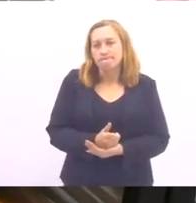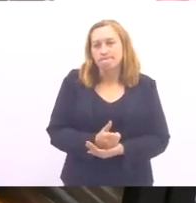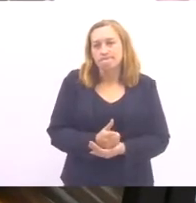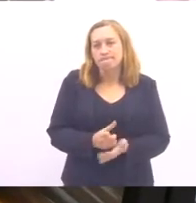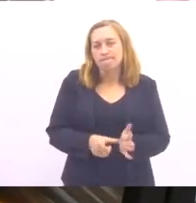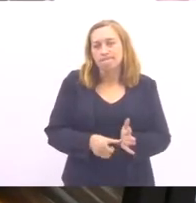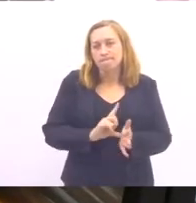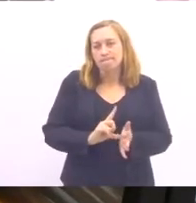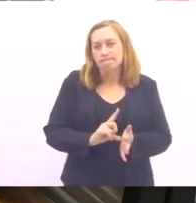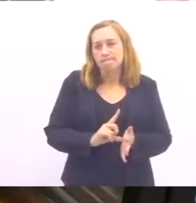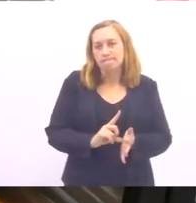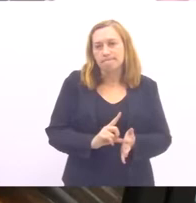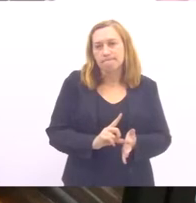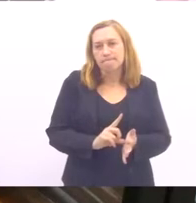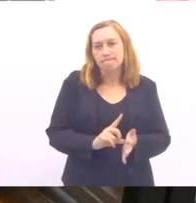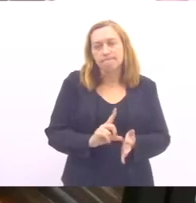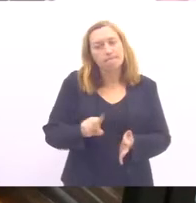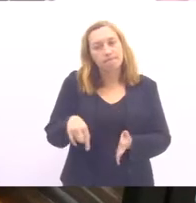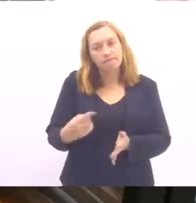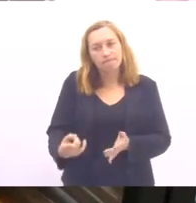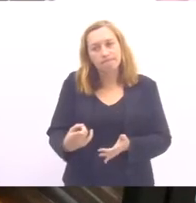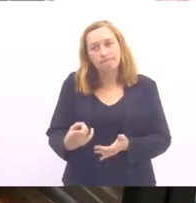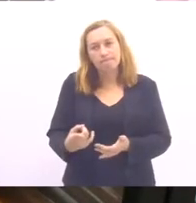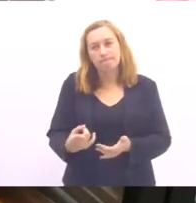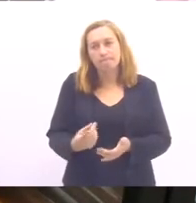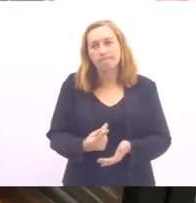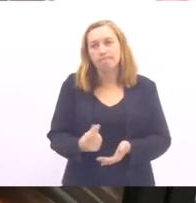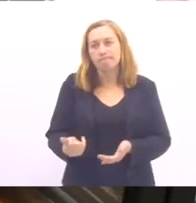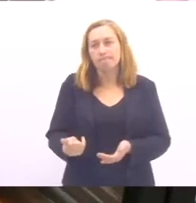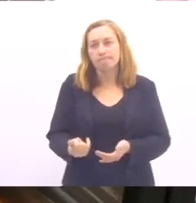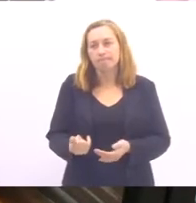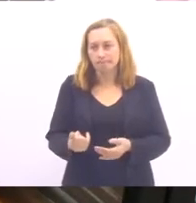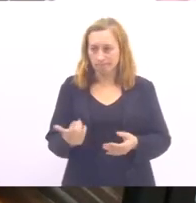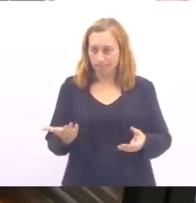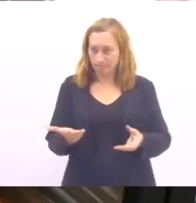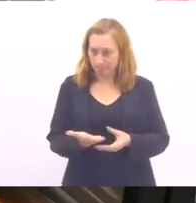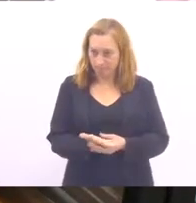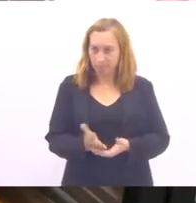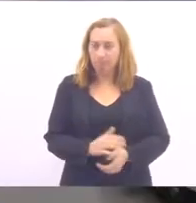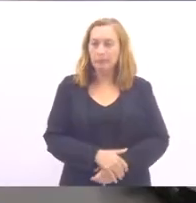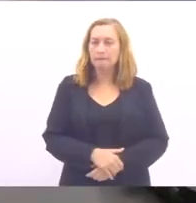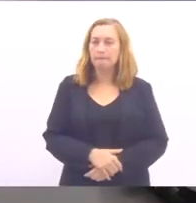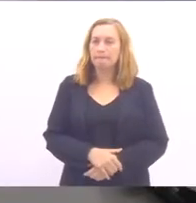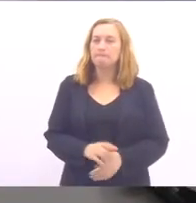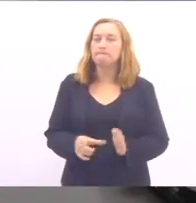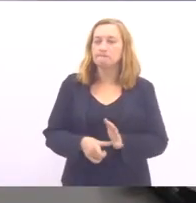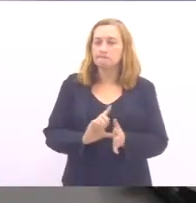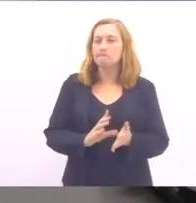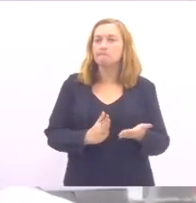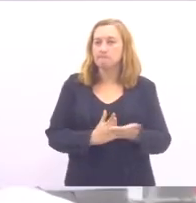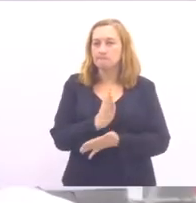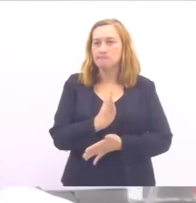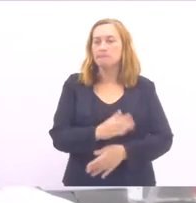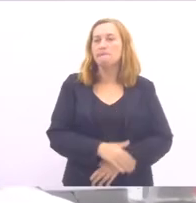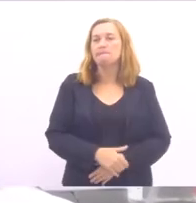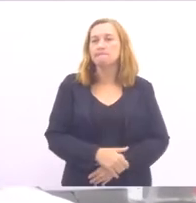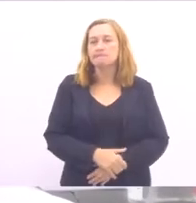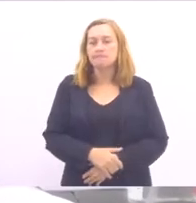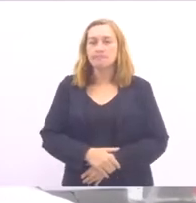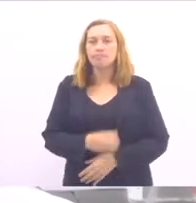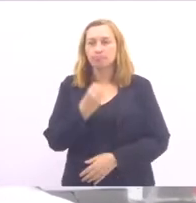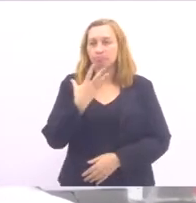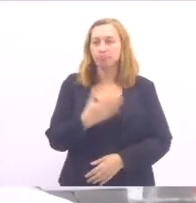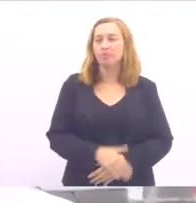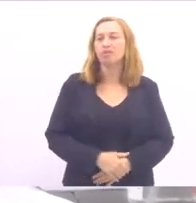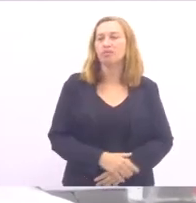anteciparam, correram, pagaram. Aí logo depois saiu essa isenção. Foi antes da aprovação. Antes dessa aprovação. Bom,